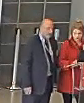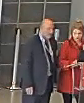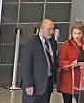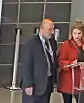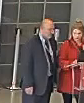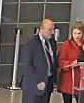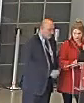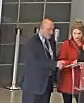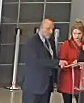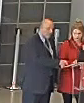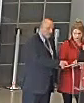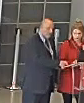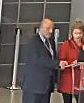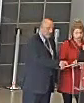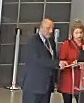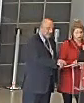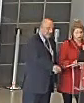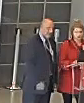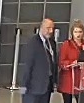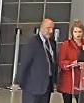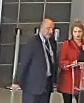né?